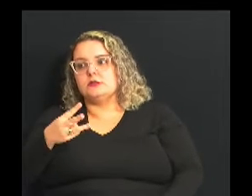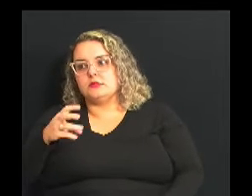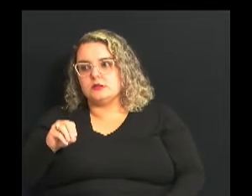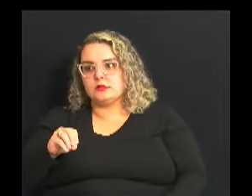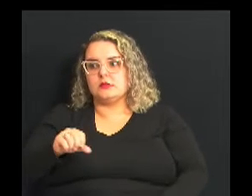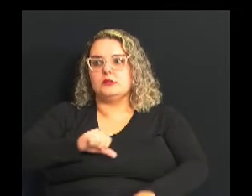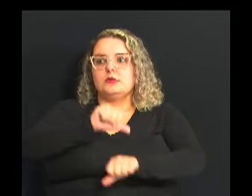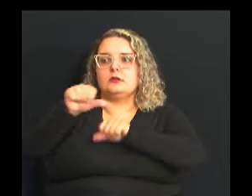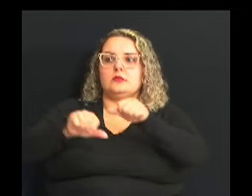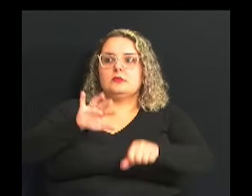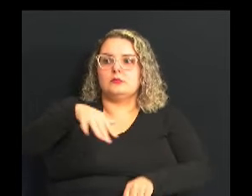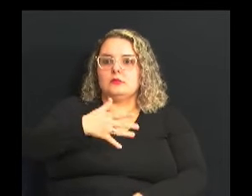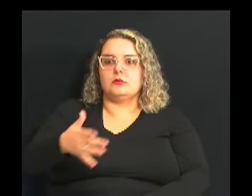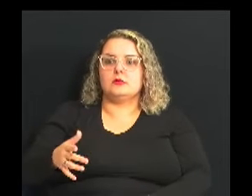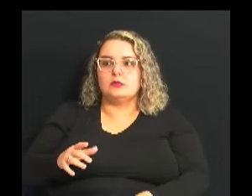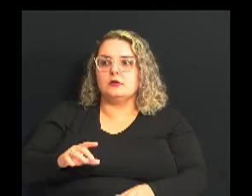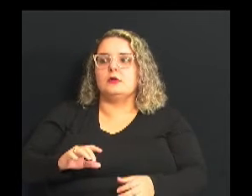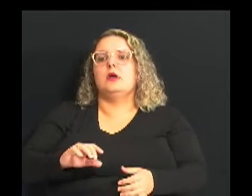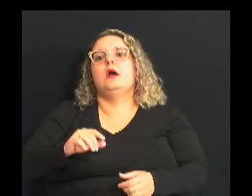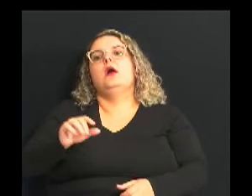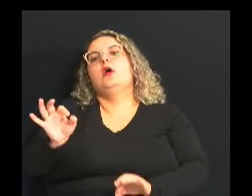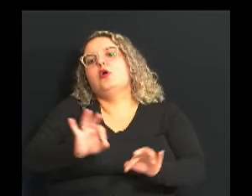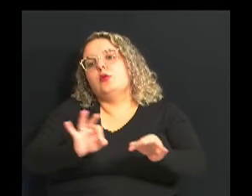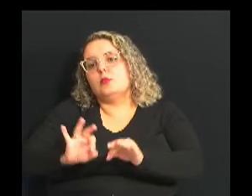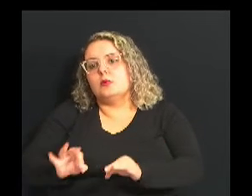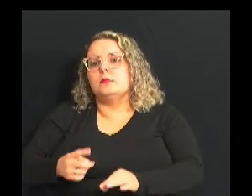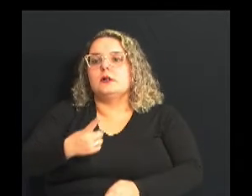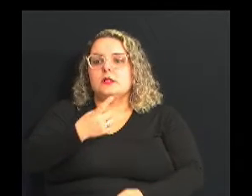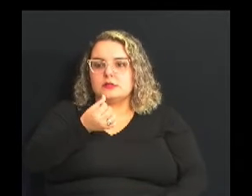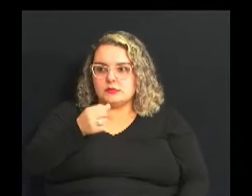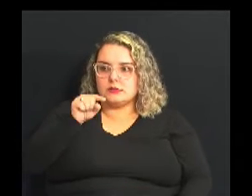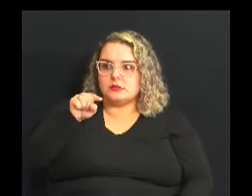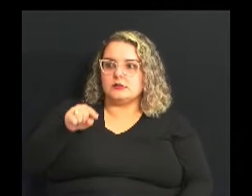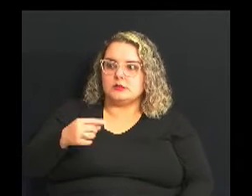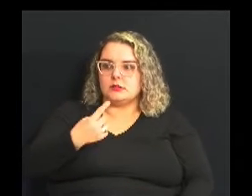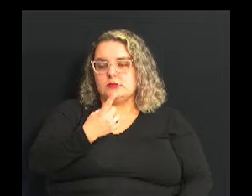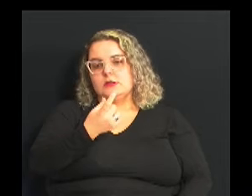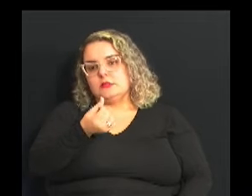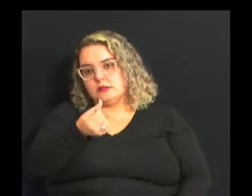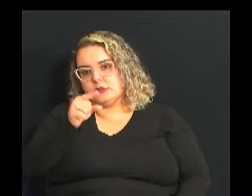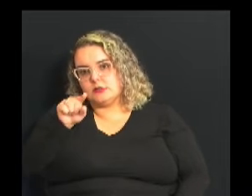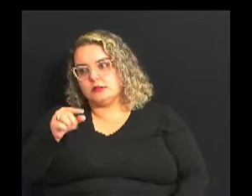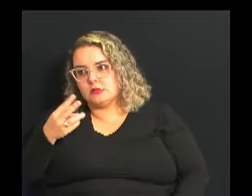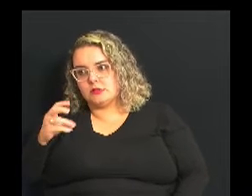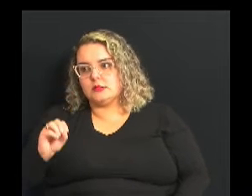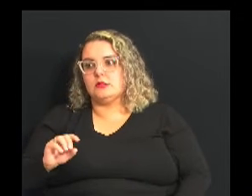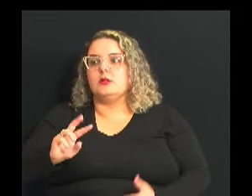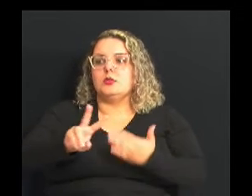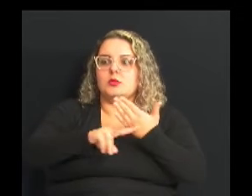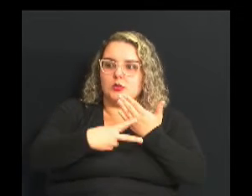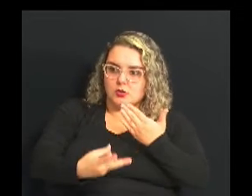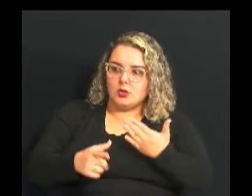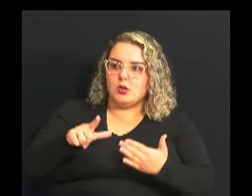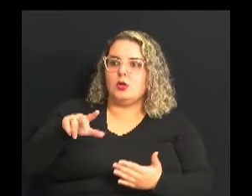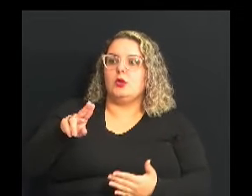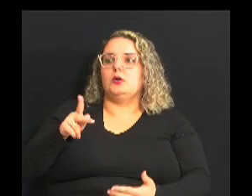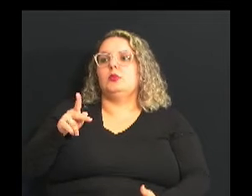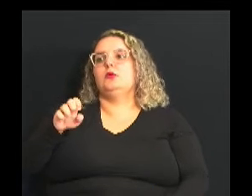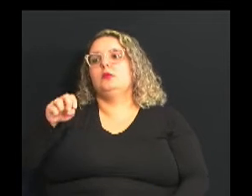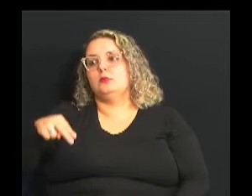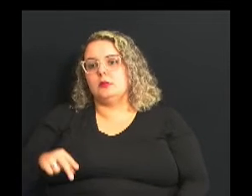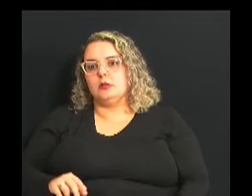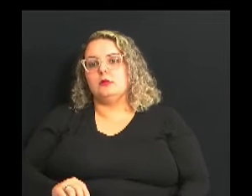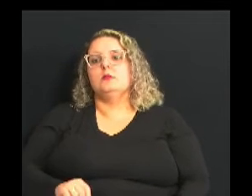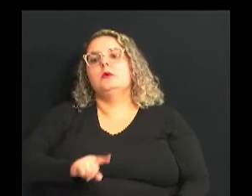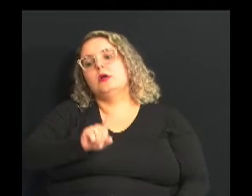a grade e eu derrubo o programa que estava previsto para as 16 às 16h30. Consequentemente, eu uso o looping para esse programa ir ao ar de noite. A